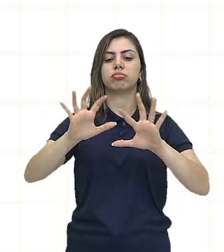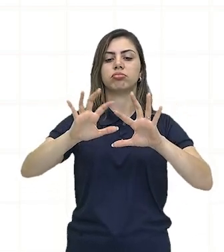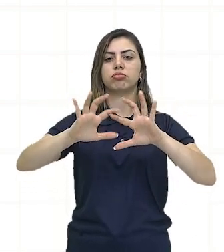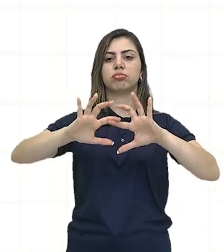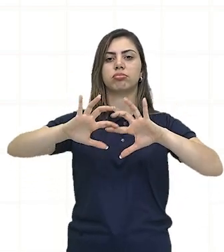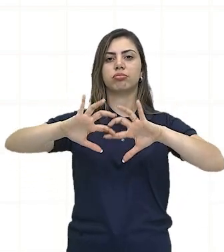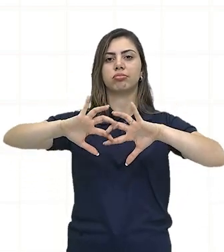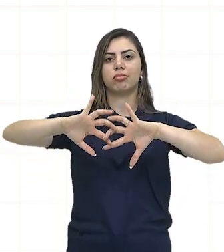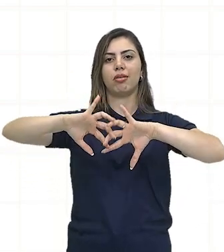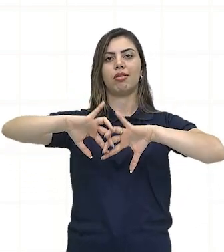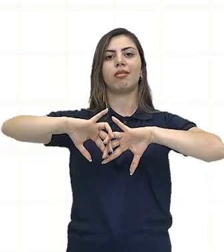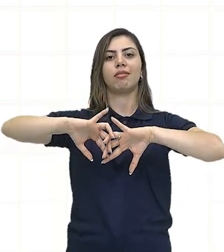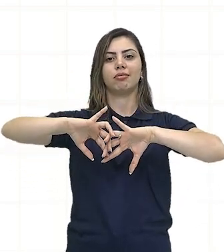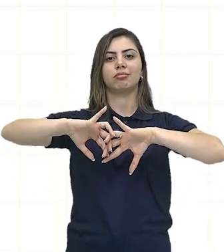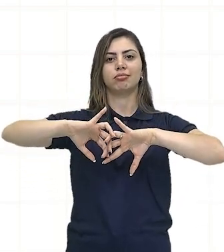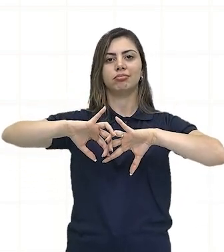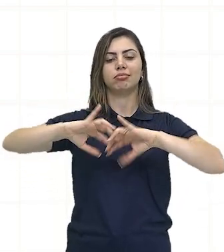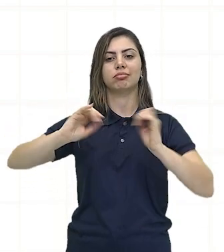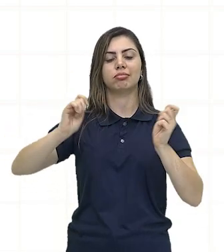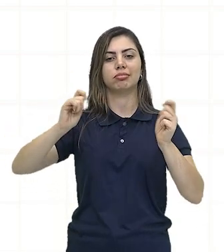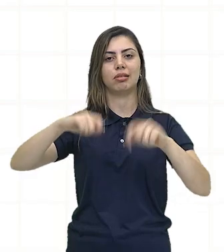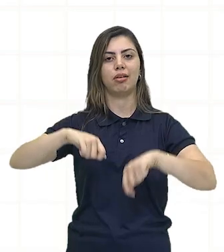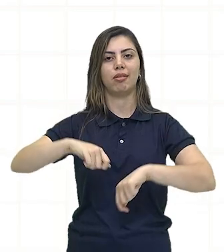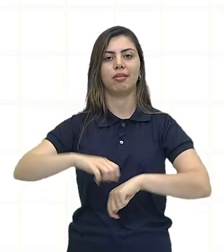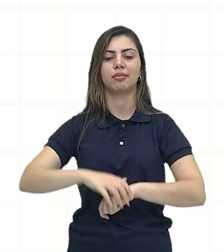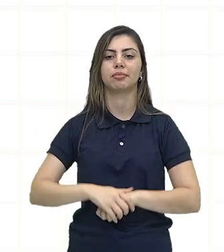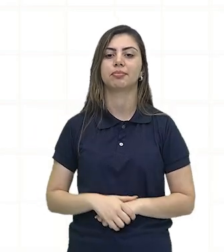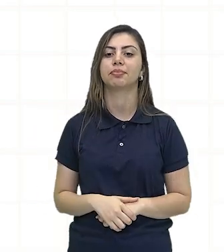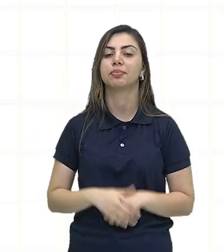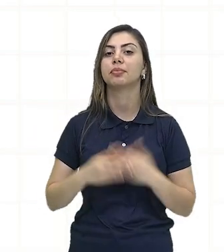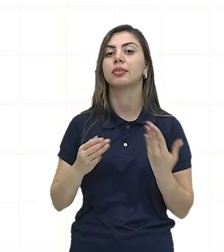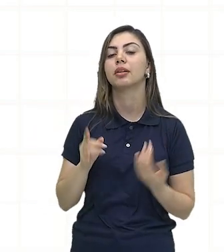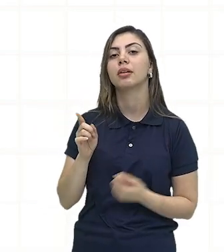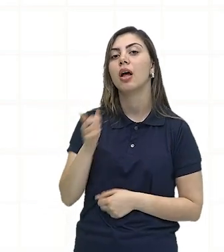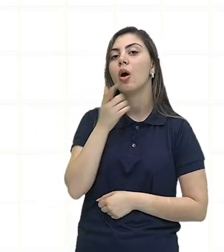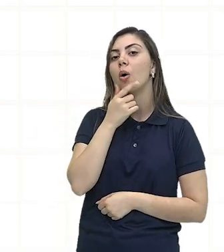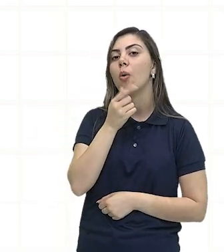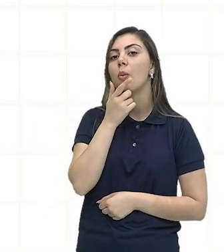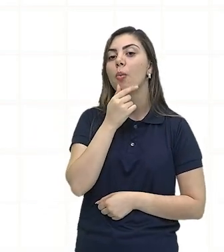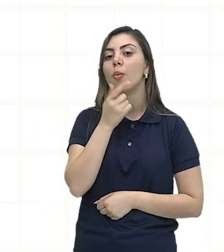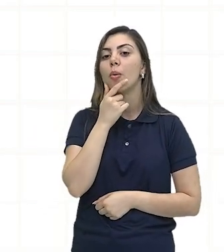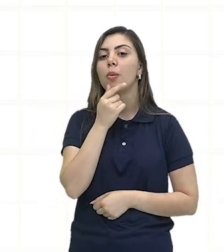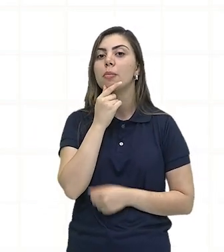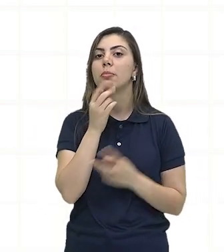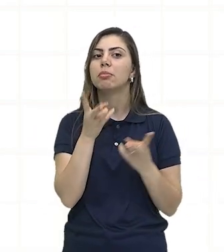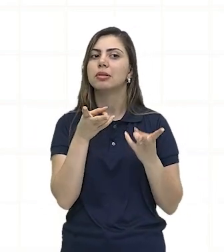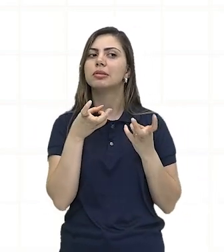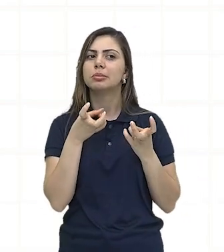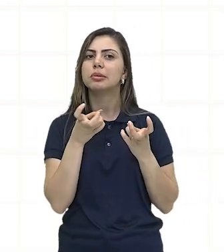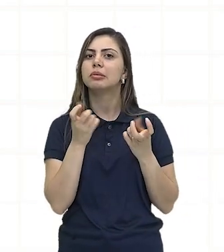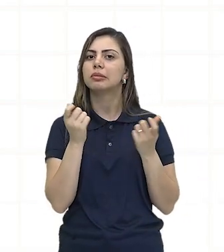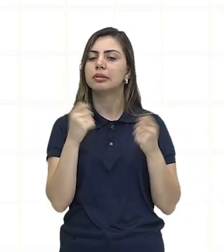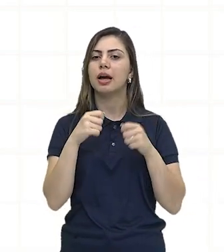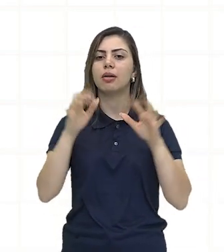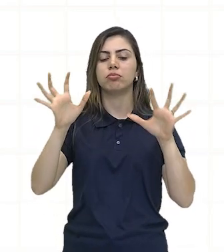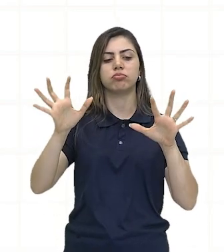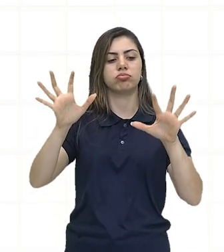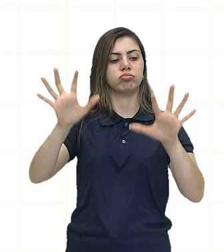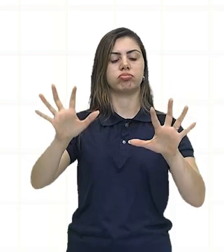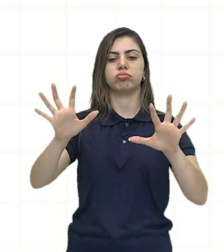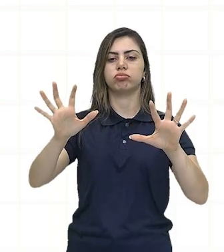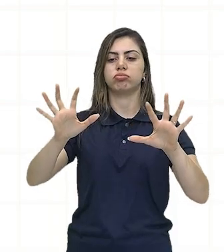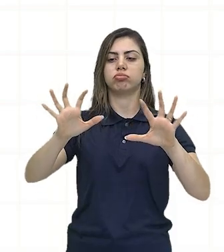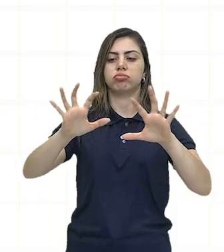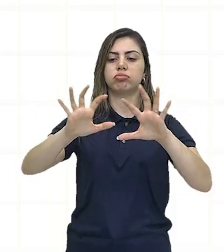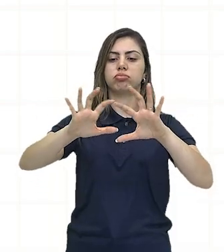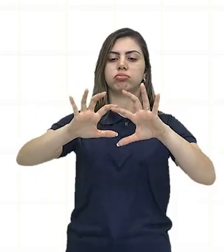ele observou que esses continentes, eles se encaixavam como se